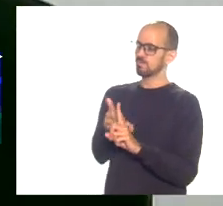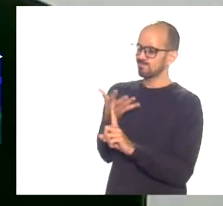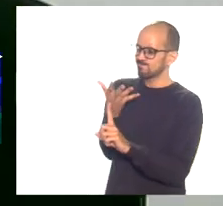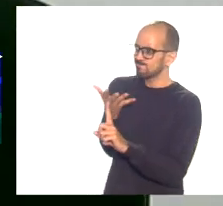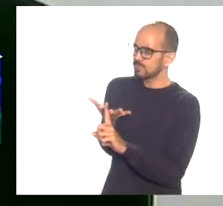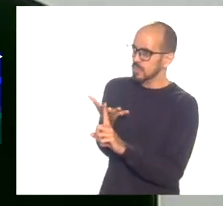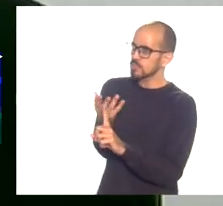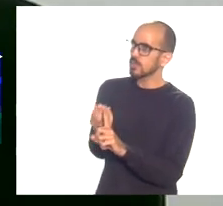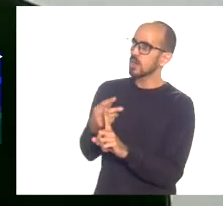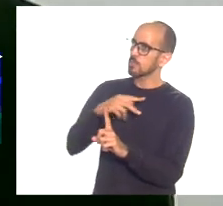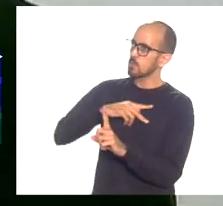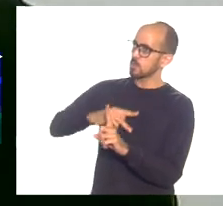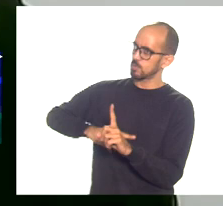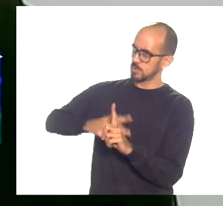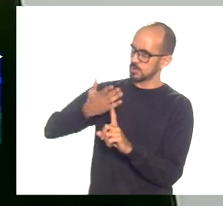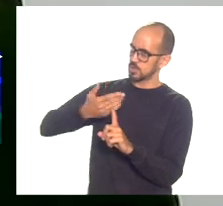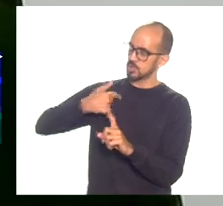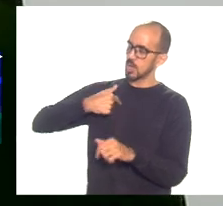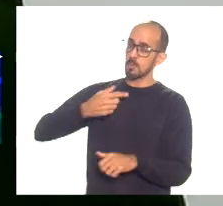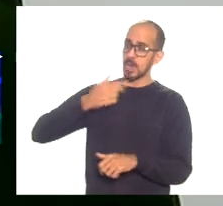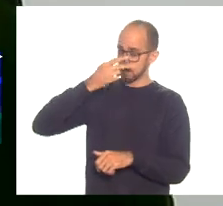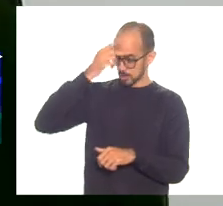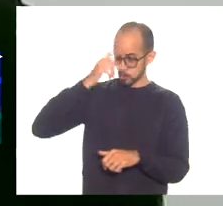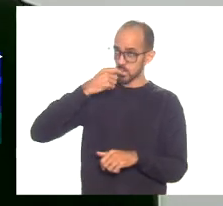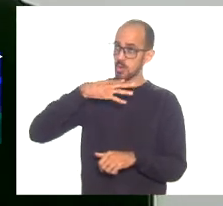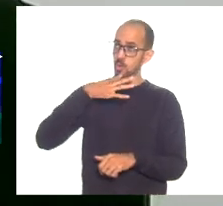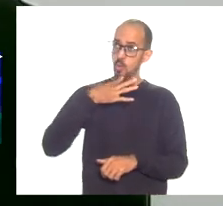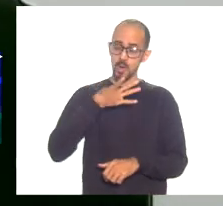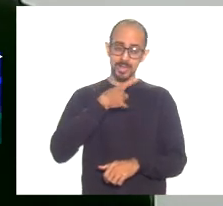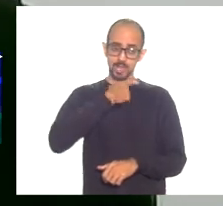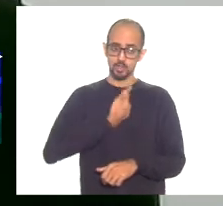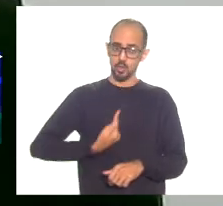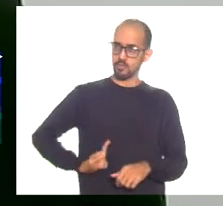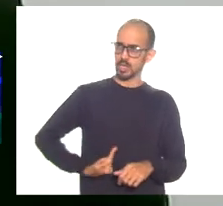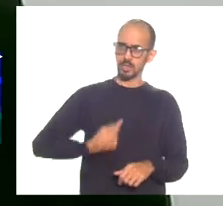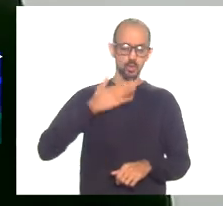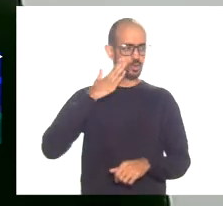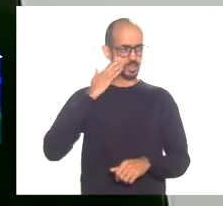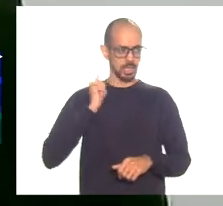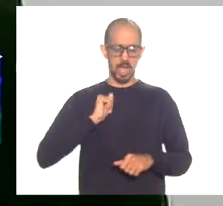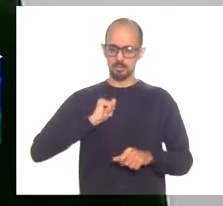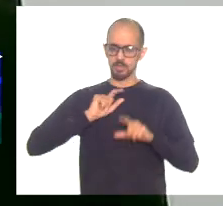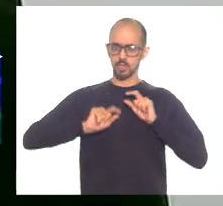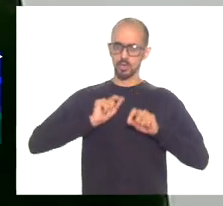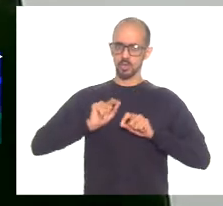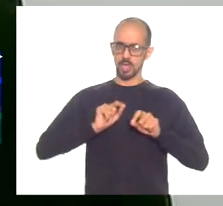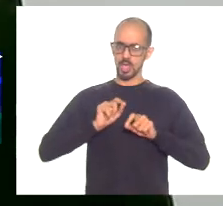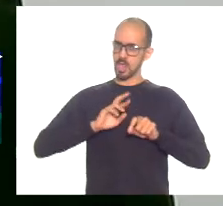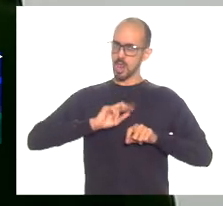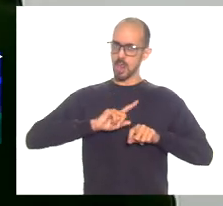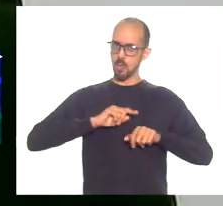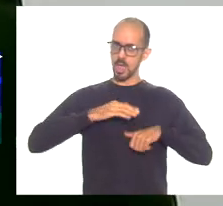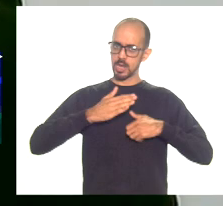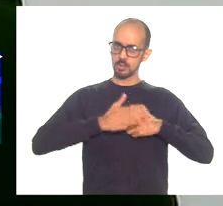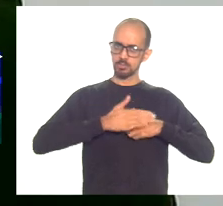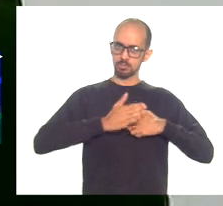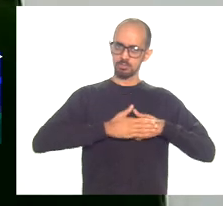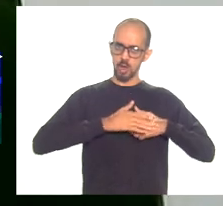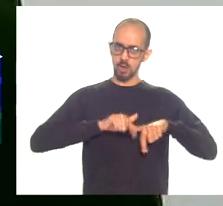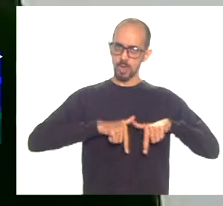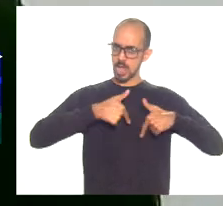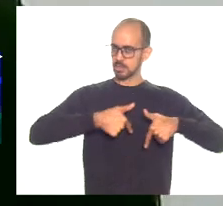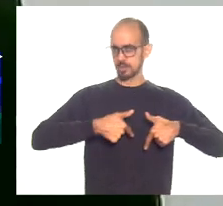Governador causa de casca para quem não conhece pessoalmente sabe que não é da sua do seu feitio